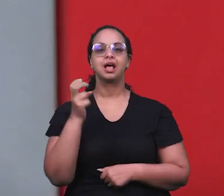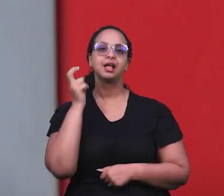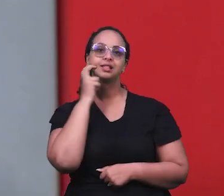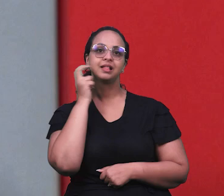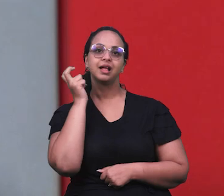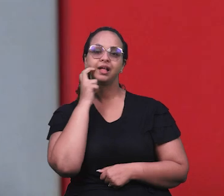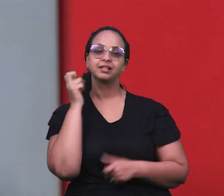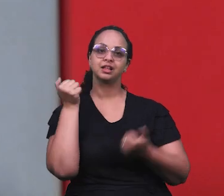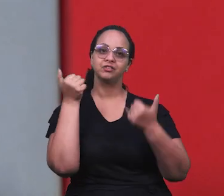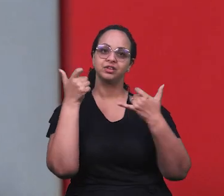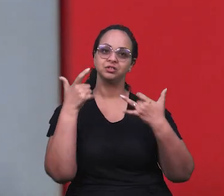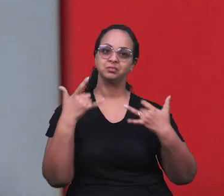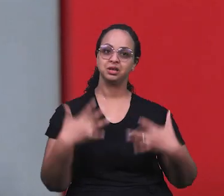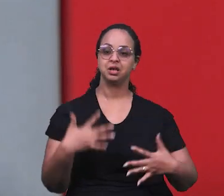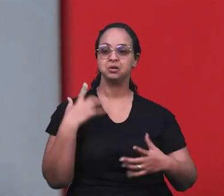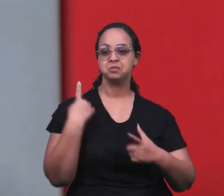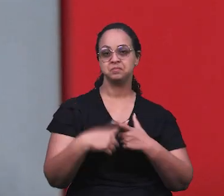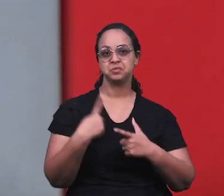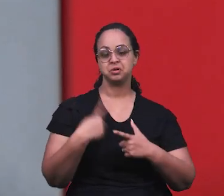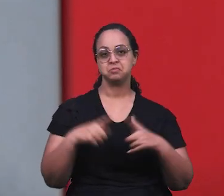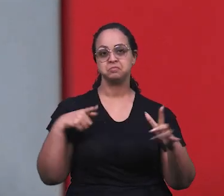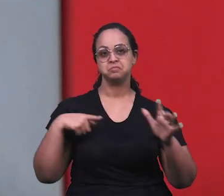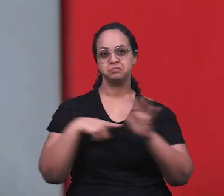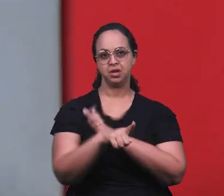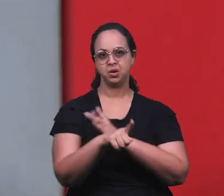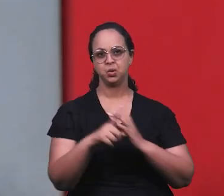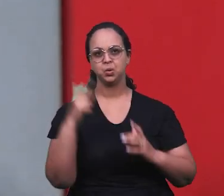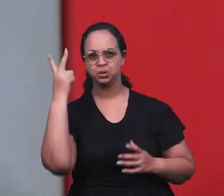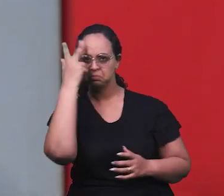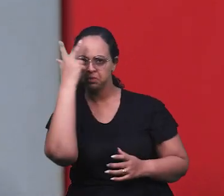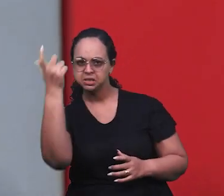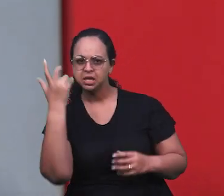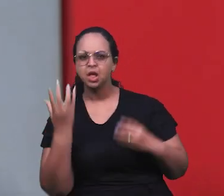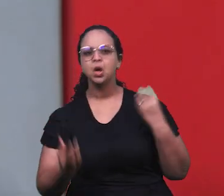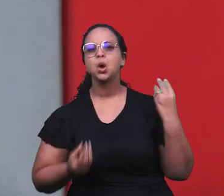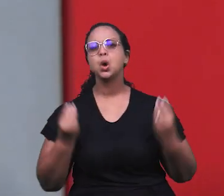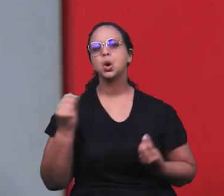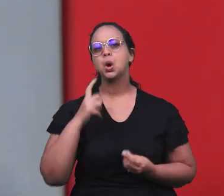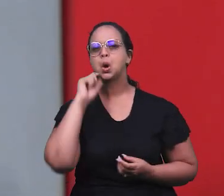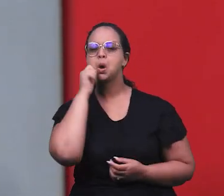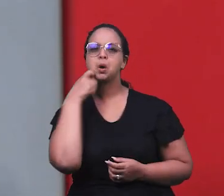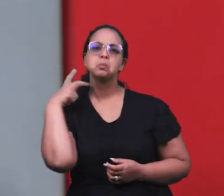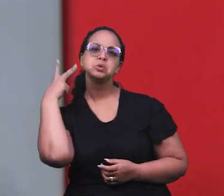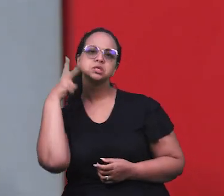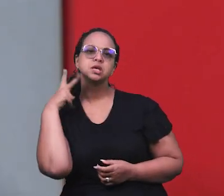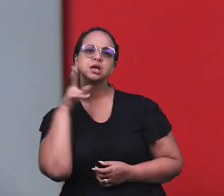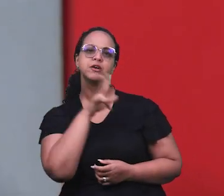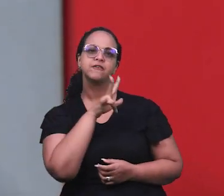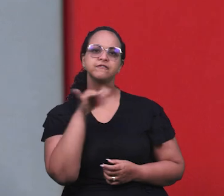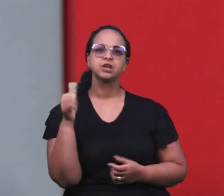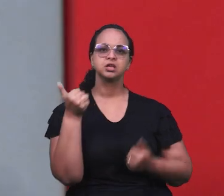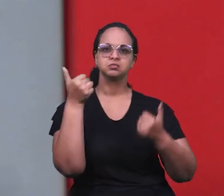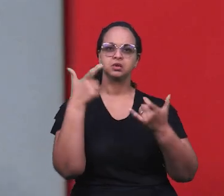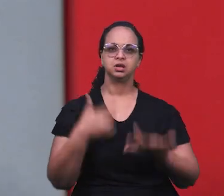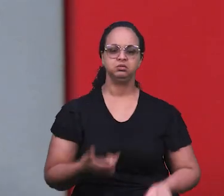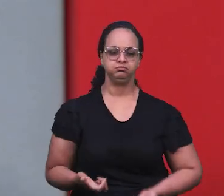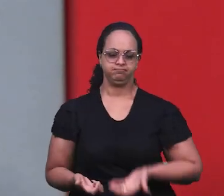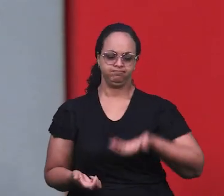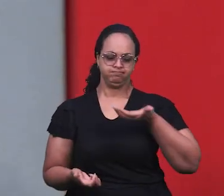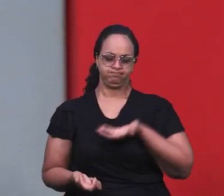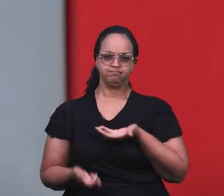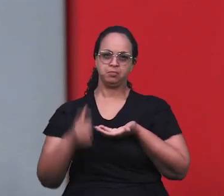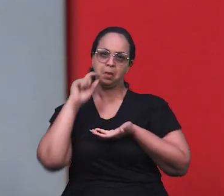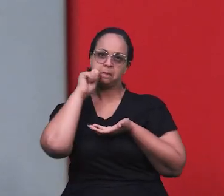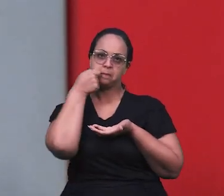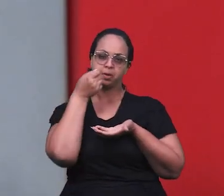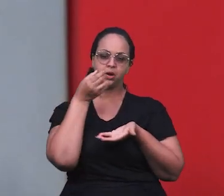Natália vai vir agora para explicar, porque a pergunta falava assim, Pri, e a ceia? Como que a gente faz quando a gente está com um elemento na mão, o pão